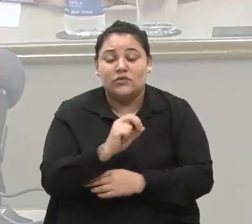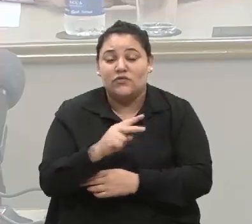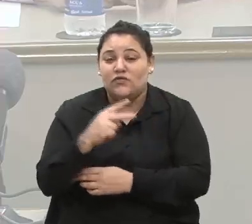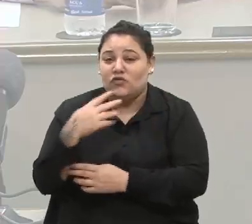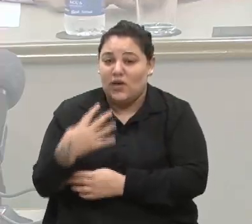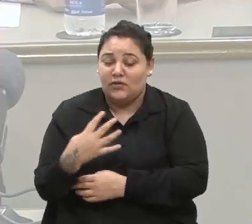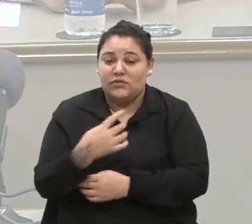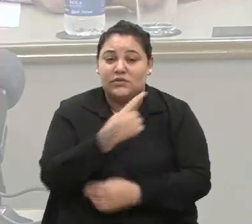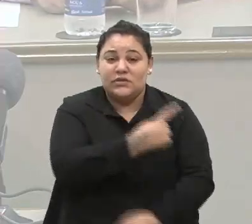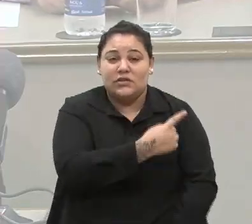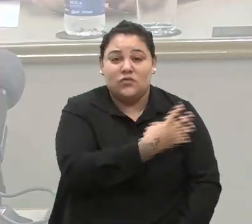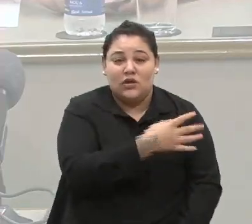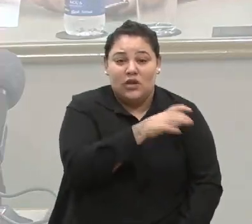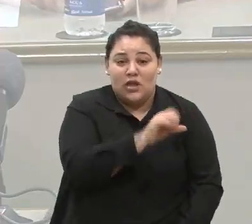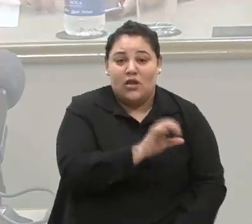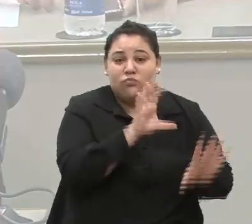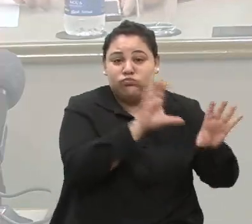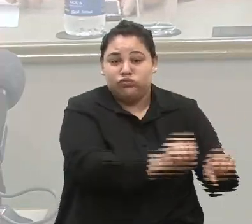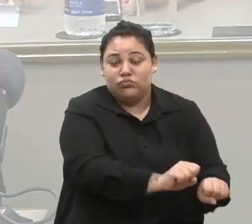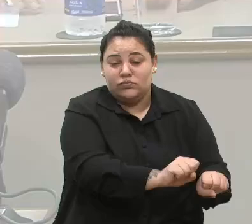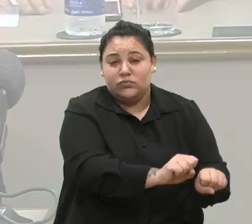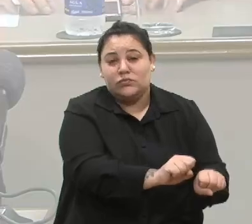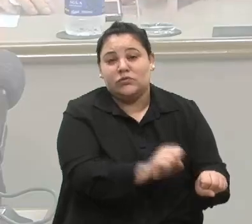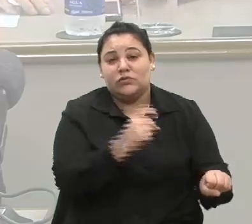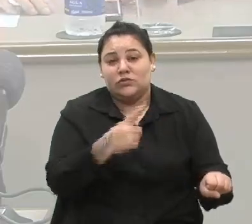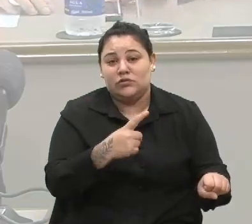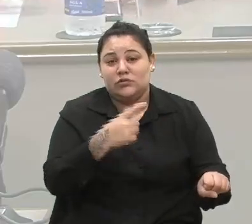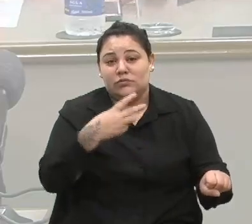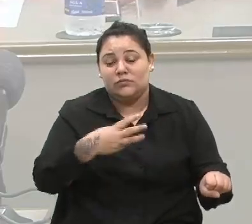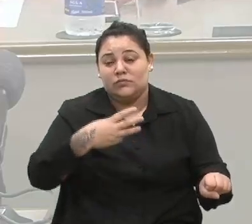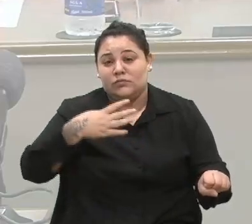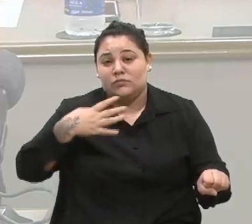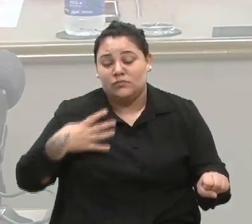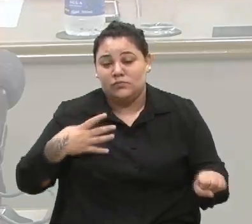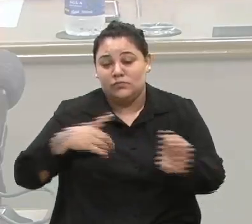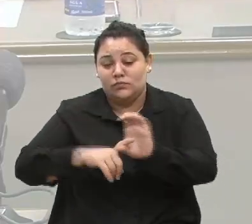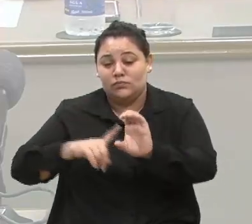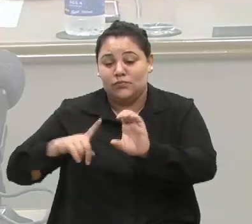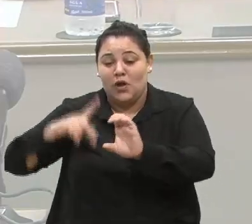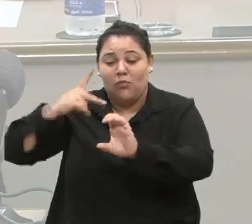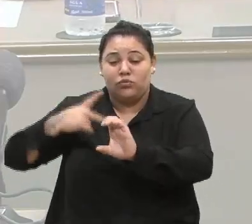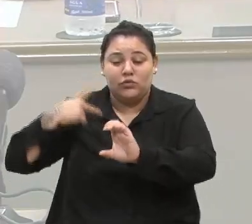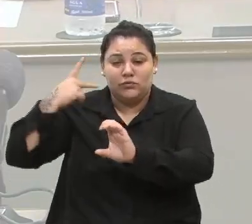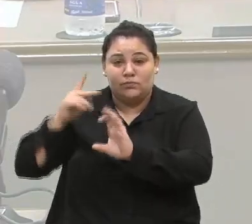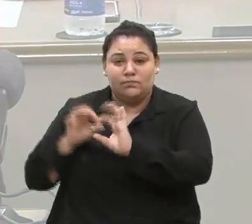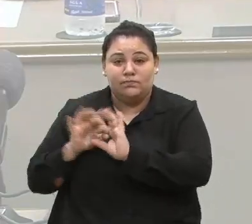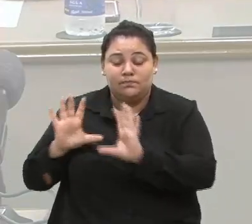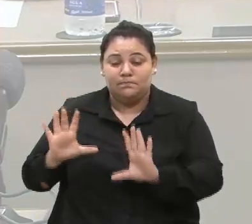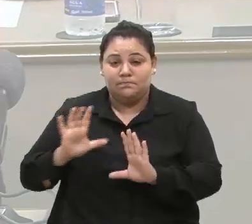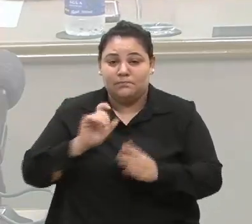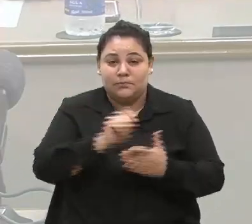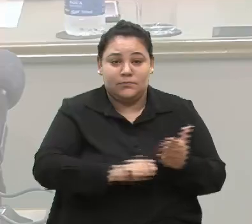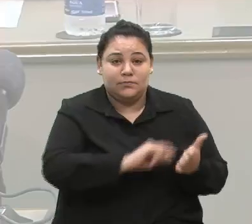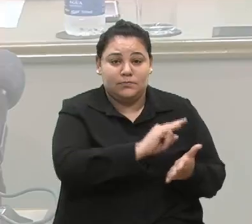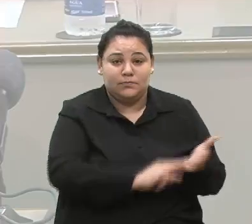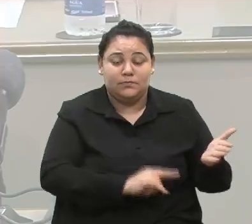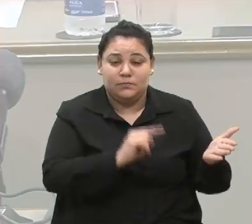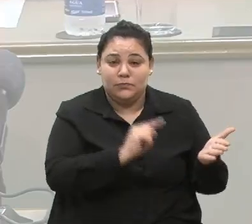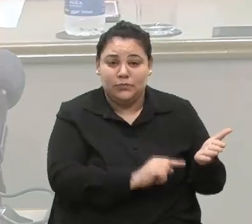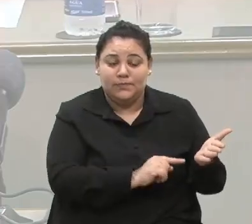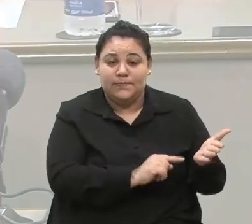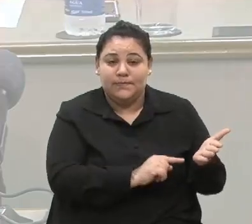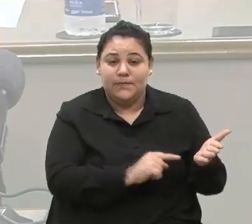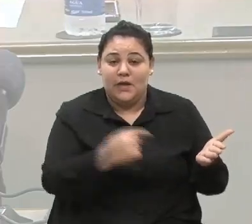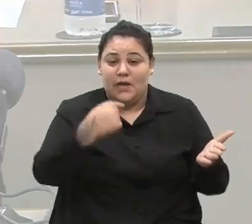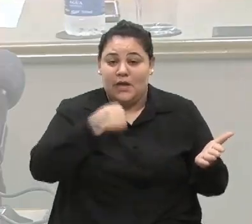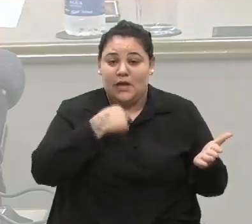2024, 149 da colonização e 134 da emancipação política. Assinam esse parecer